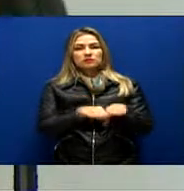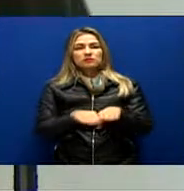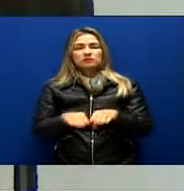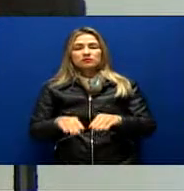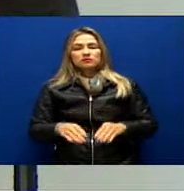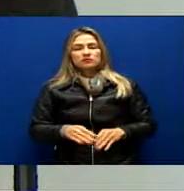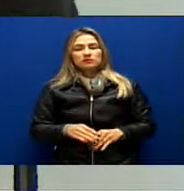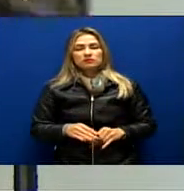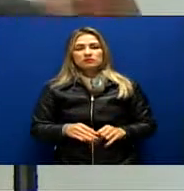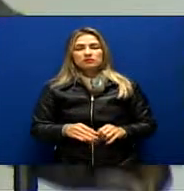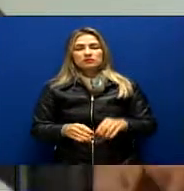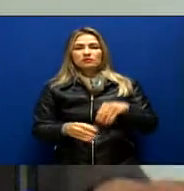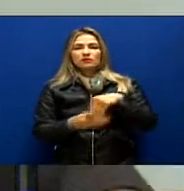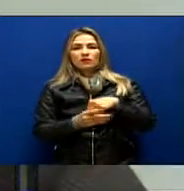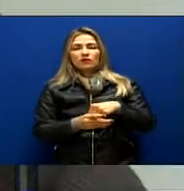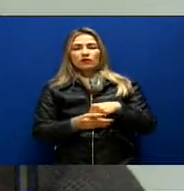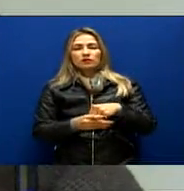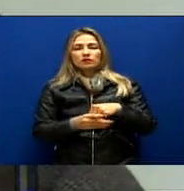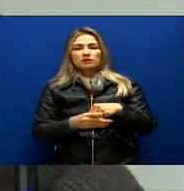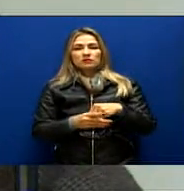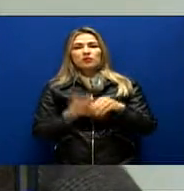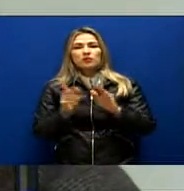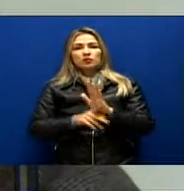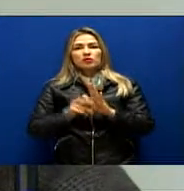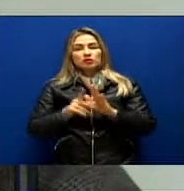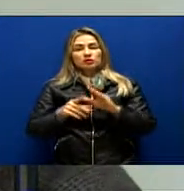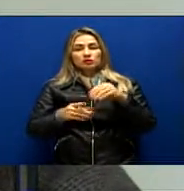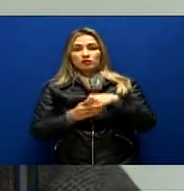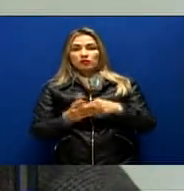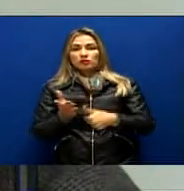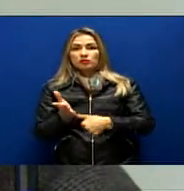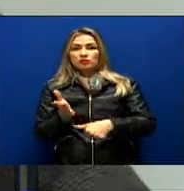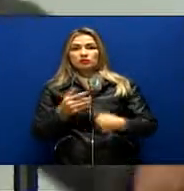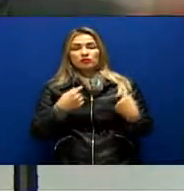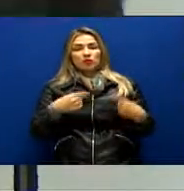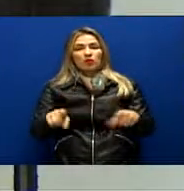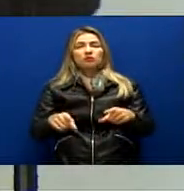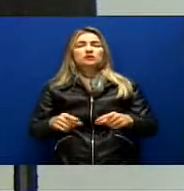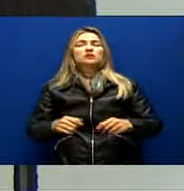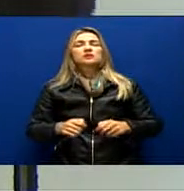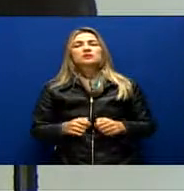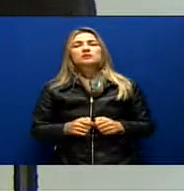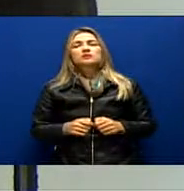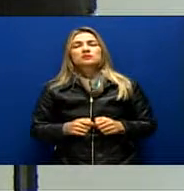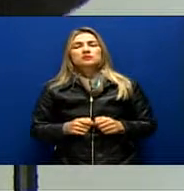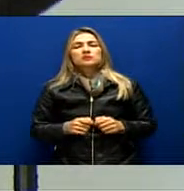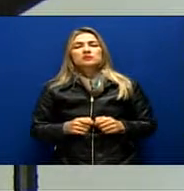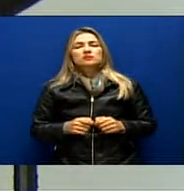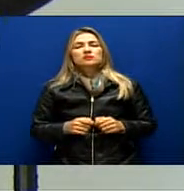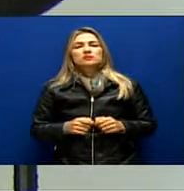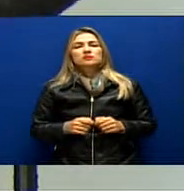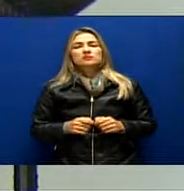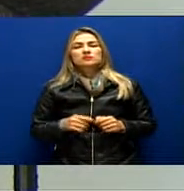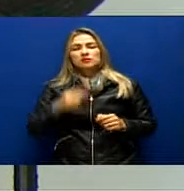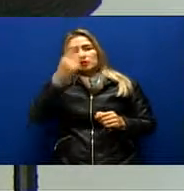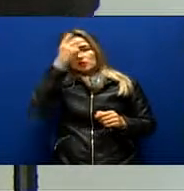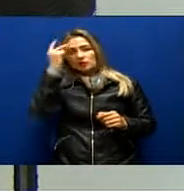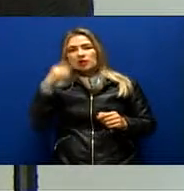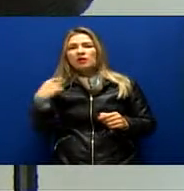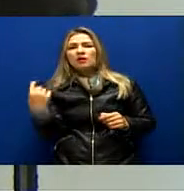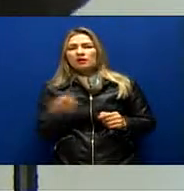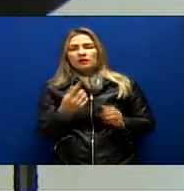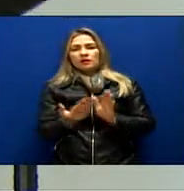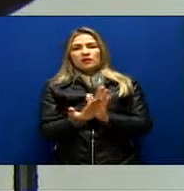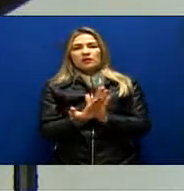isso, voto contra esse projeto e peço a todos aqueles que defendem as diretrizes bíblicas, que defendem a